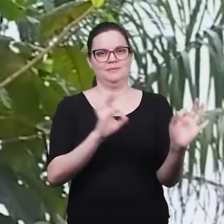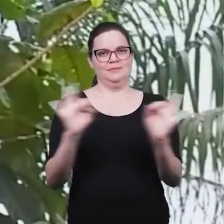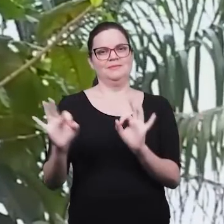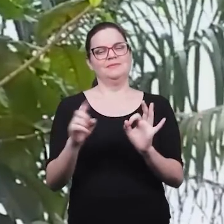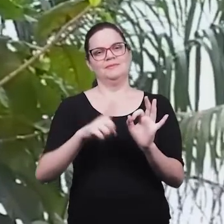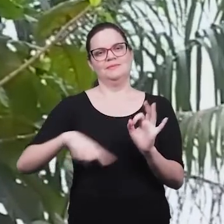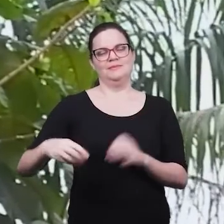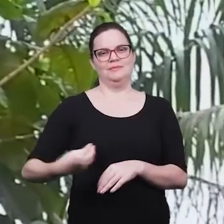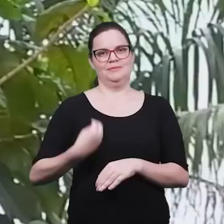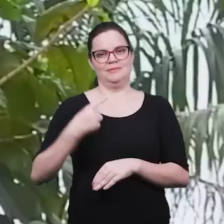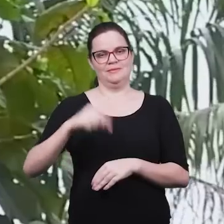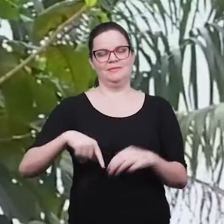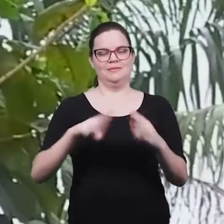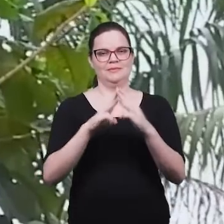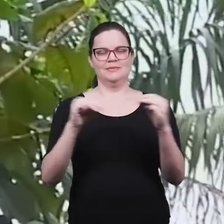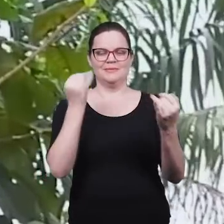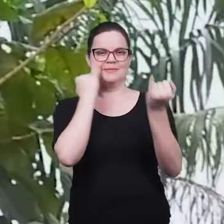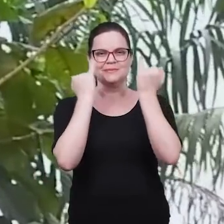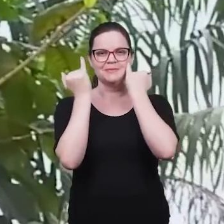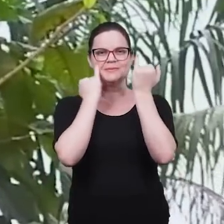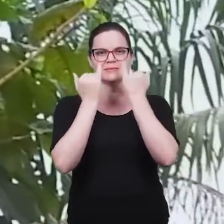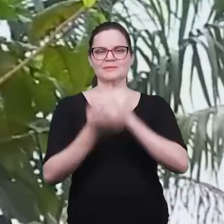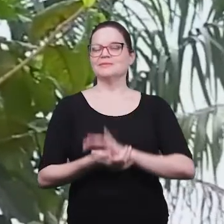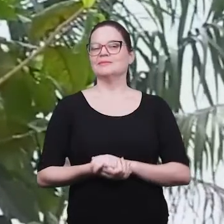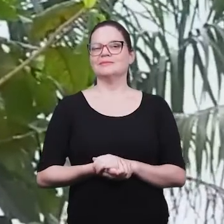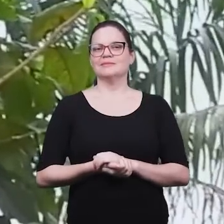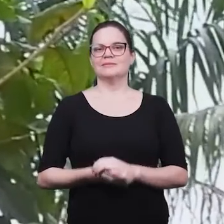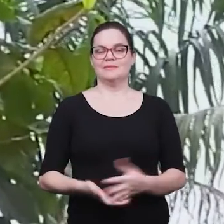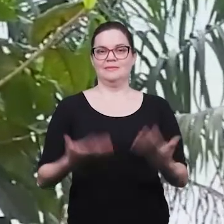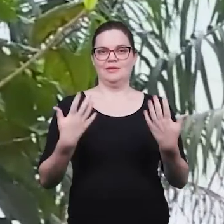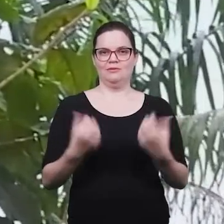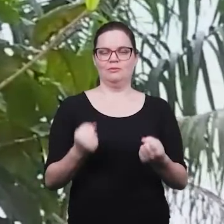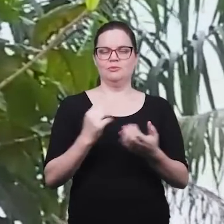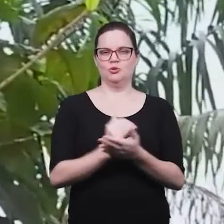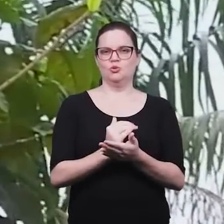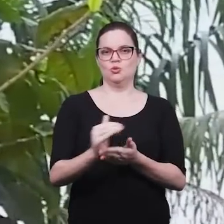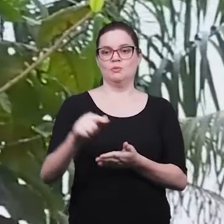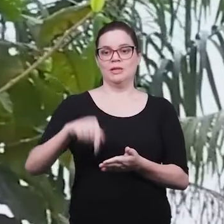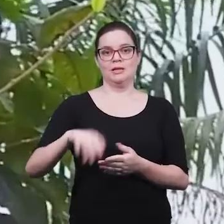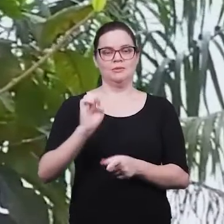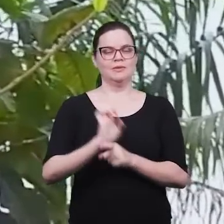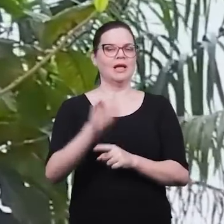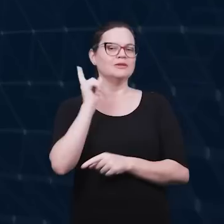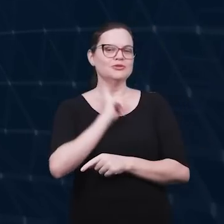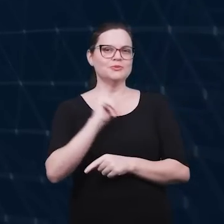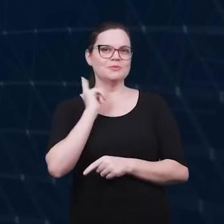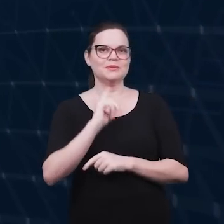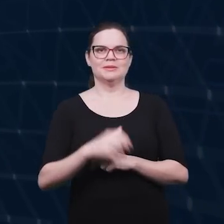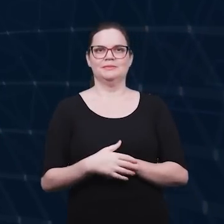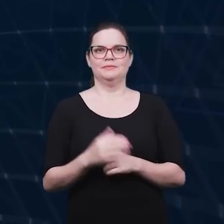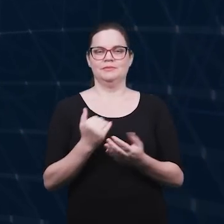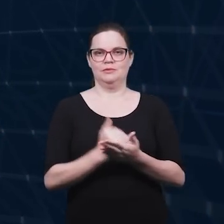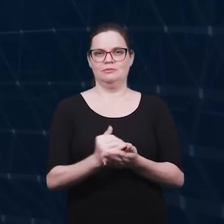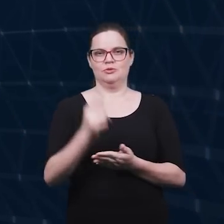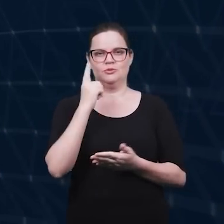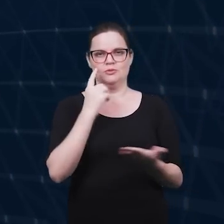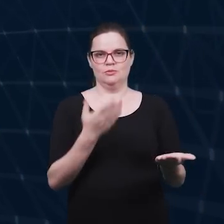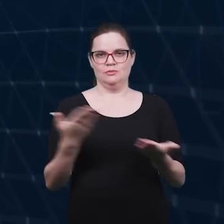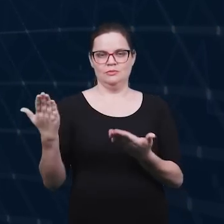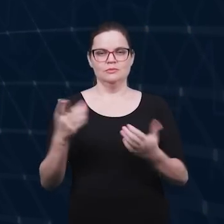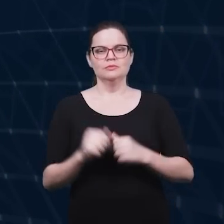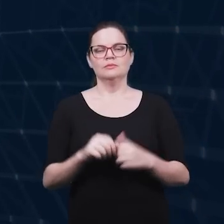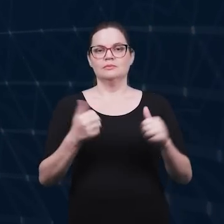irmãos que nos acompanham aqui pelo Manaim News. Vamos falar agora do estado de Minas Gerais. E vamos começar falando